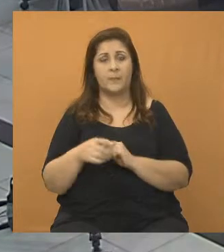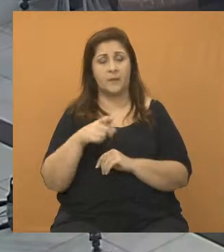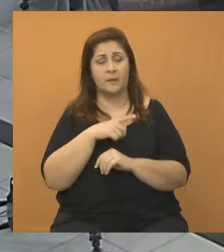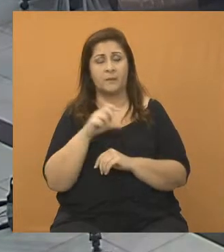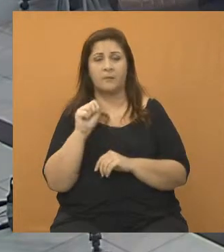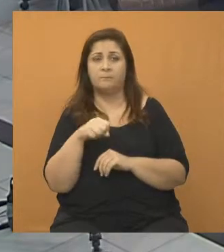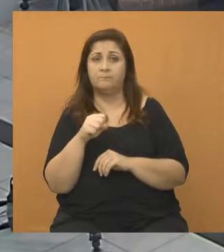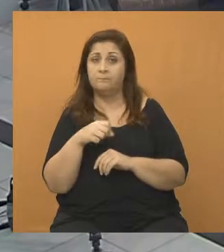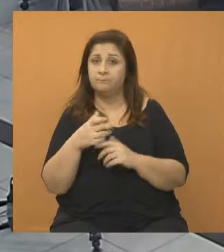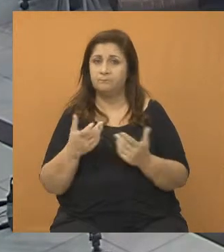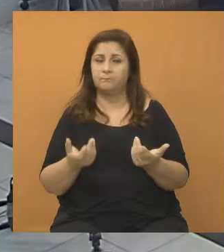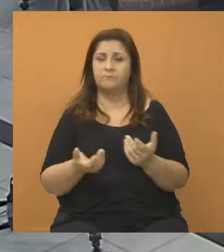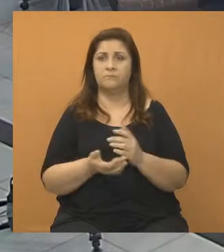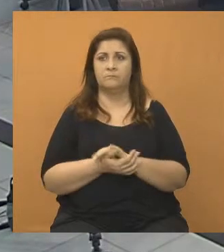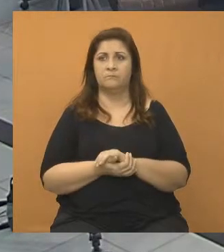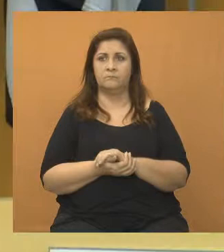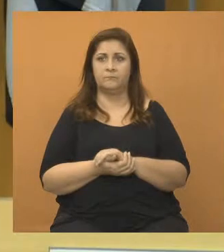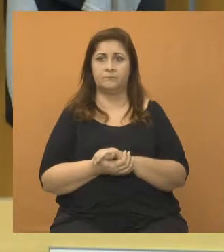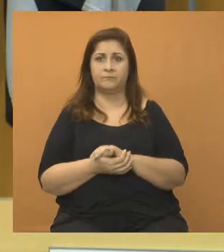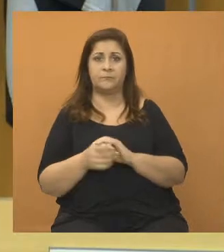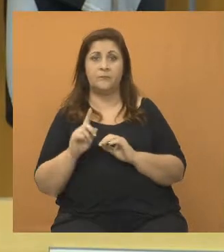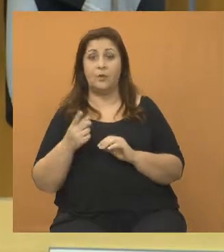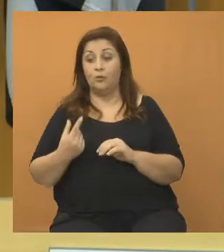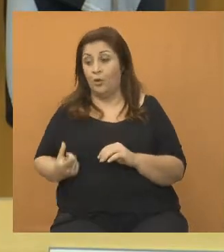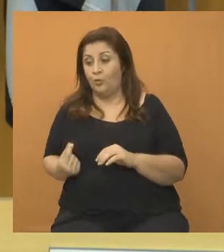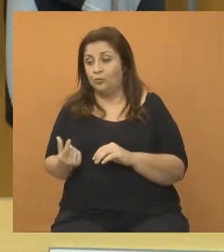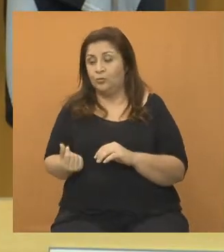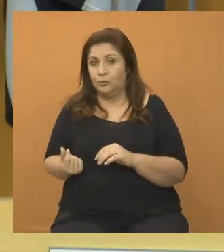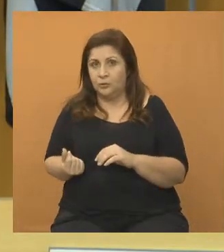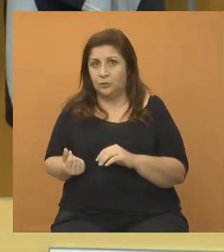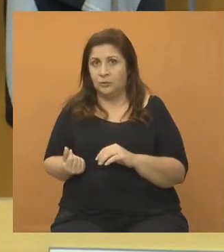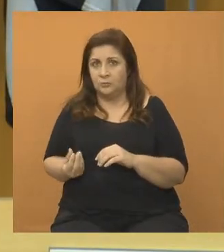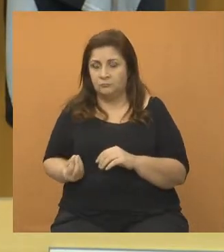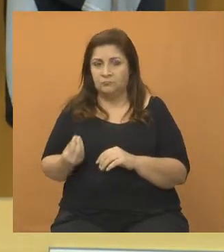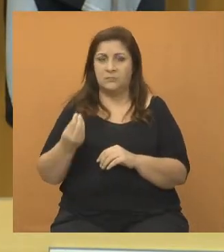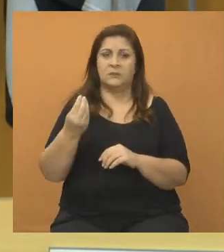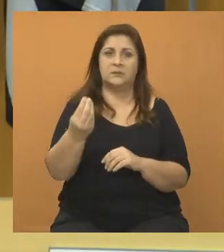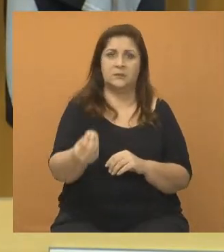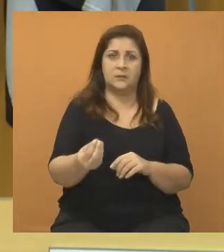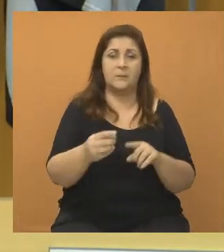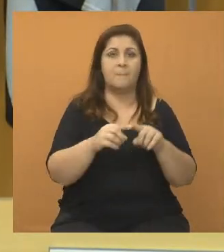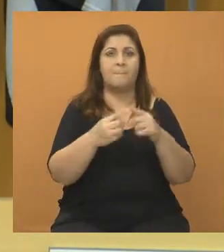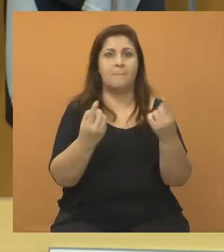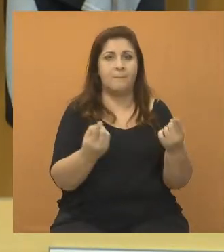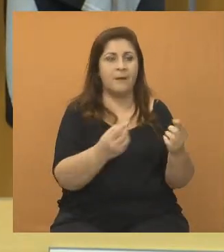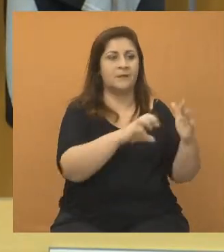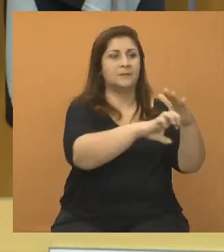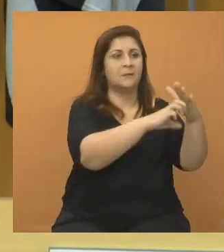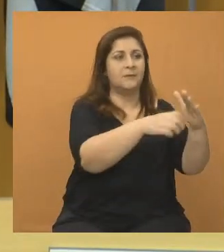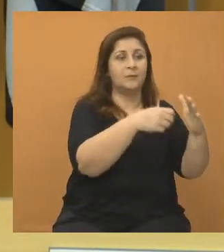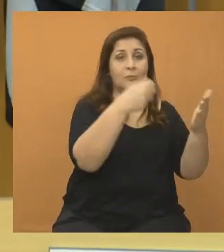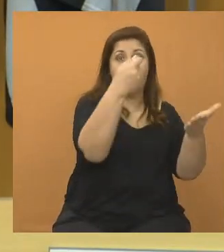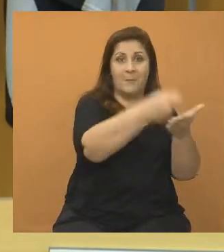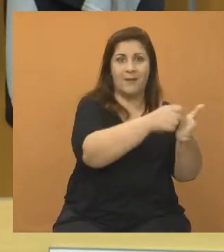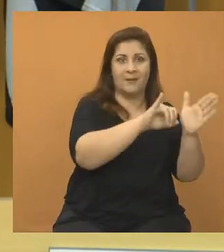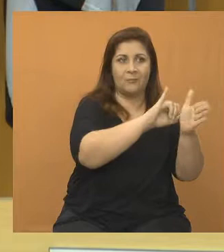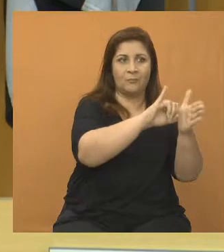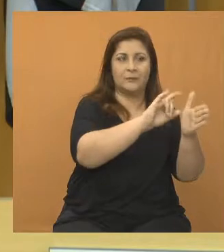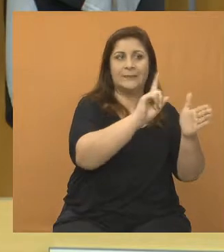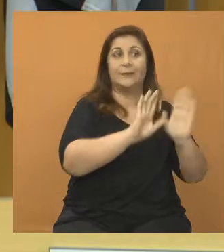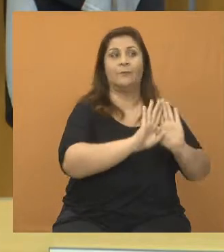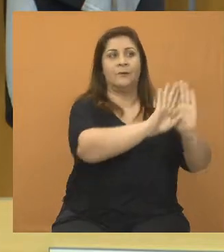que não sai dos cofres públicos, esse dinheiro não passa pela prefeitura, existe uma aprovação do projeto, mas